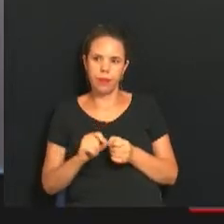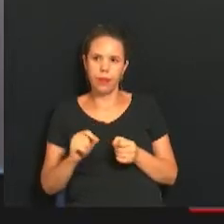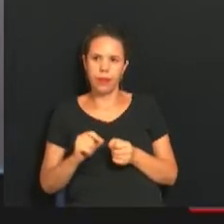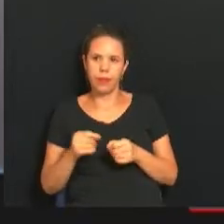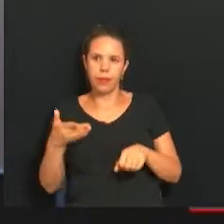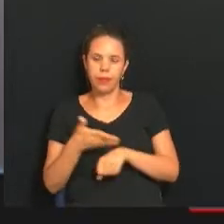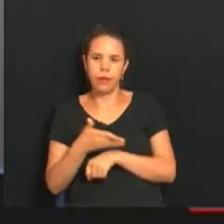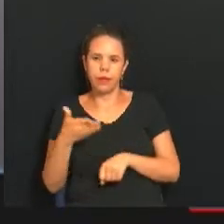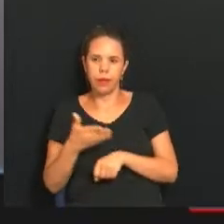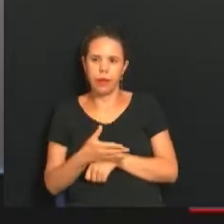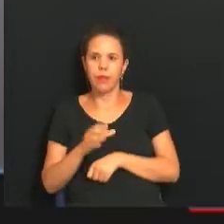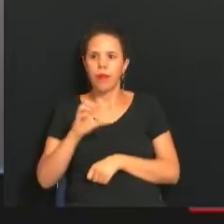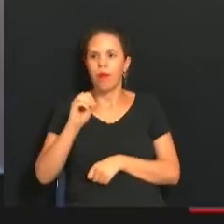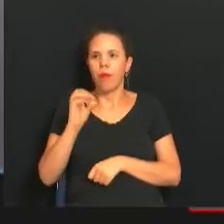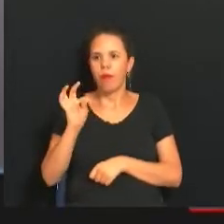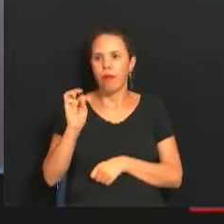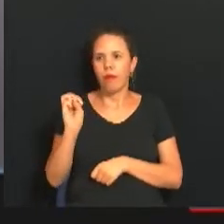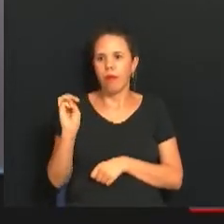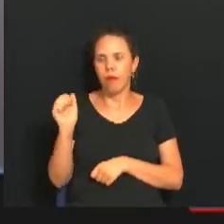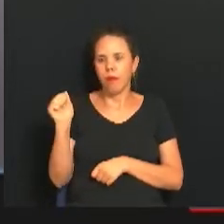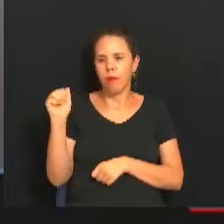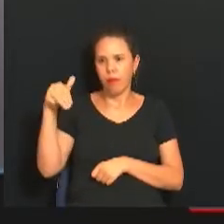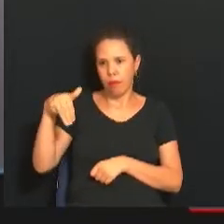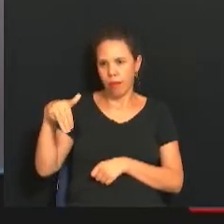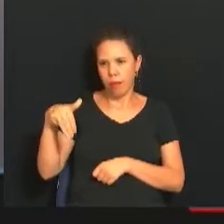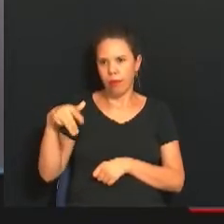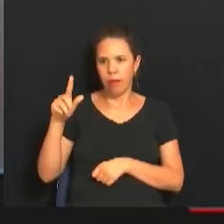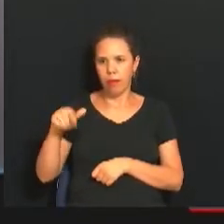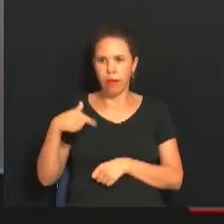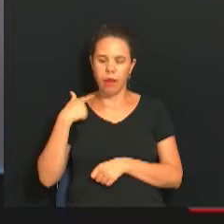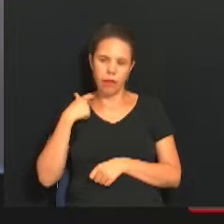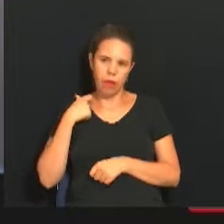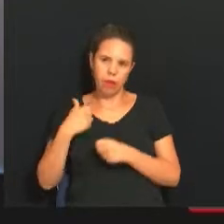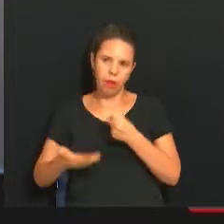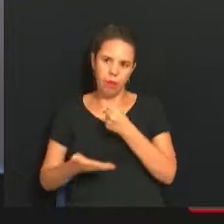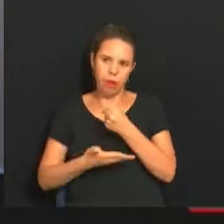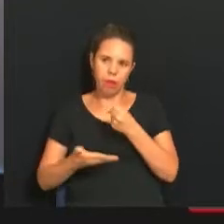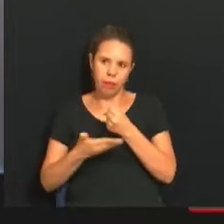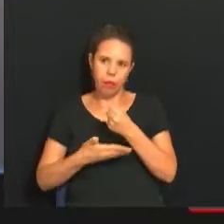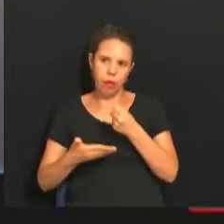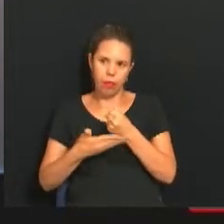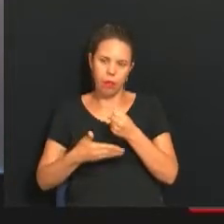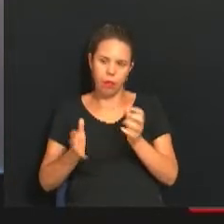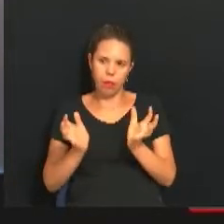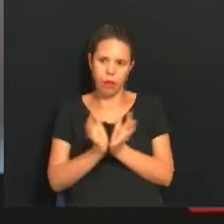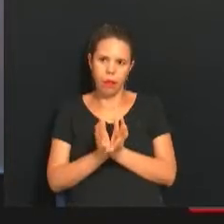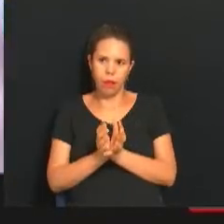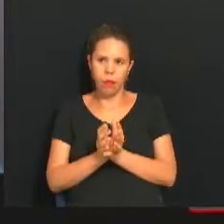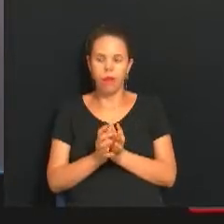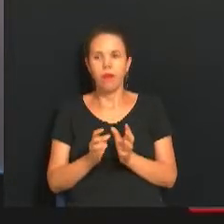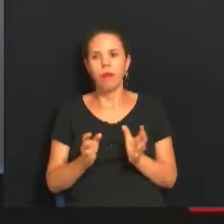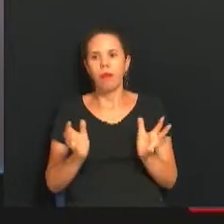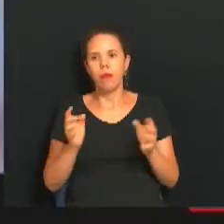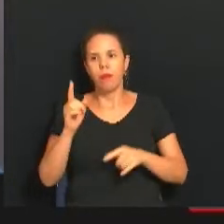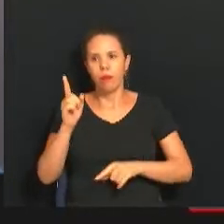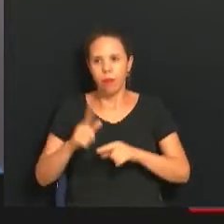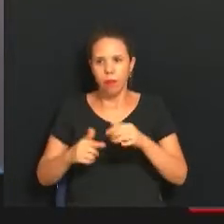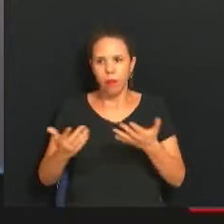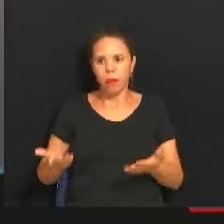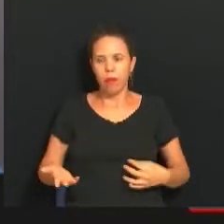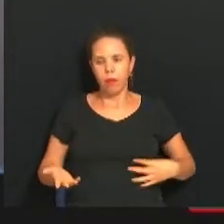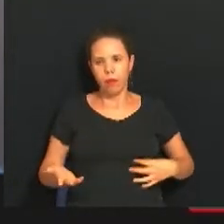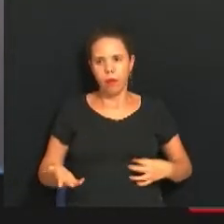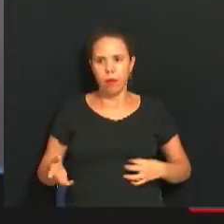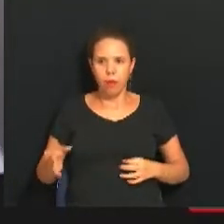da OTAN passa a ser, de uma forma ou de outra, base tanto para tropas quanto para equipamentos dessa